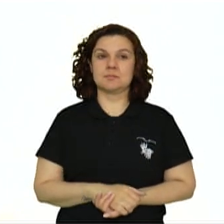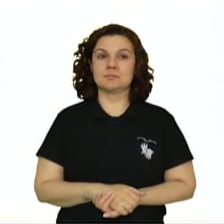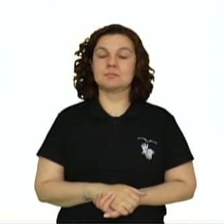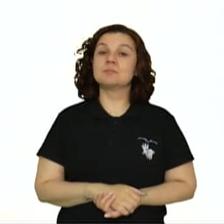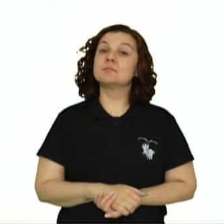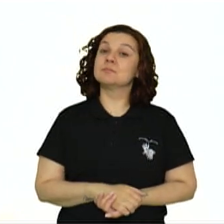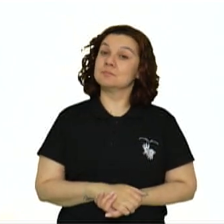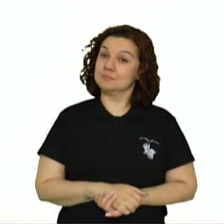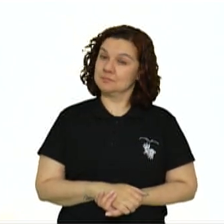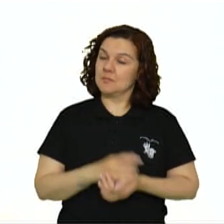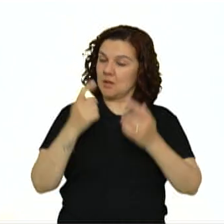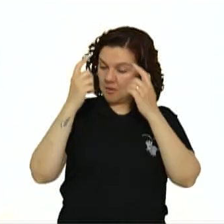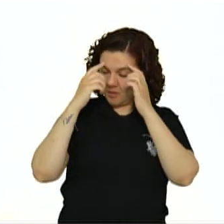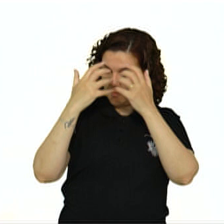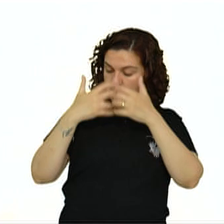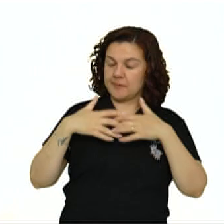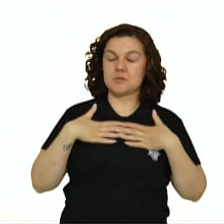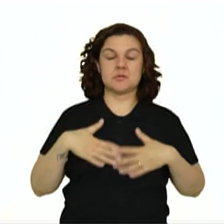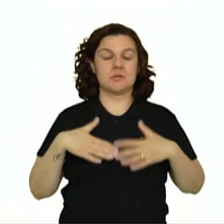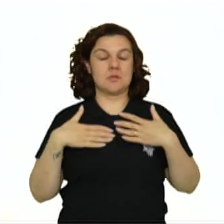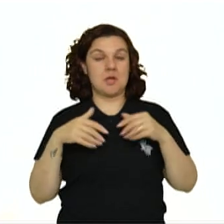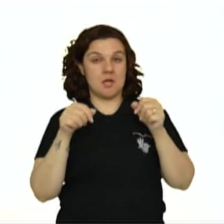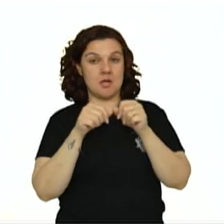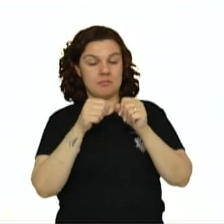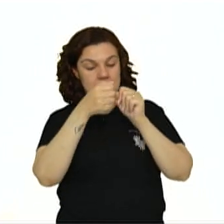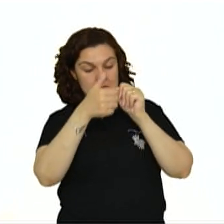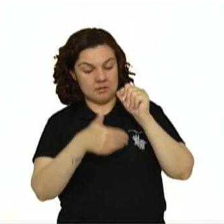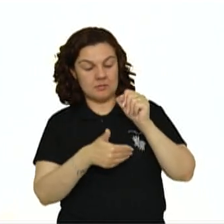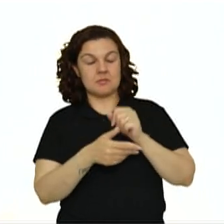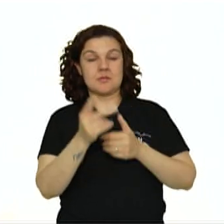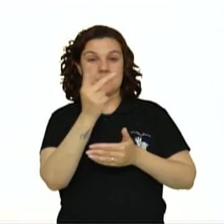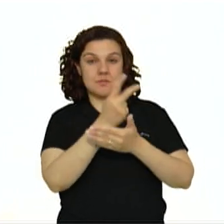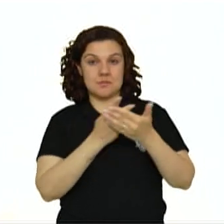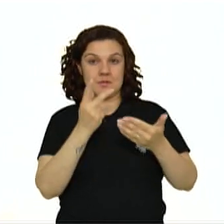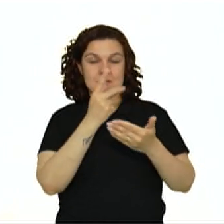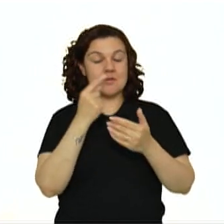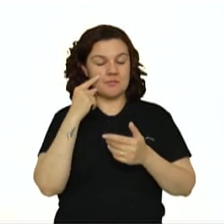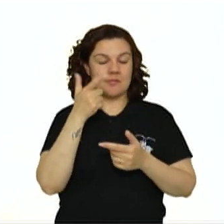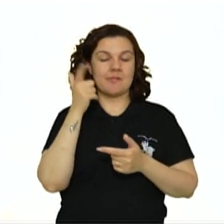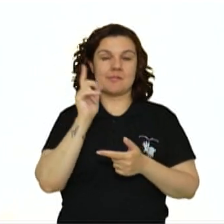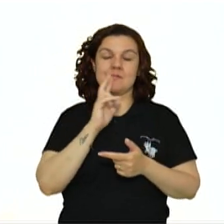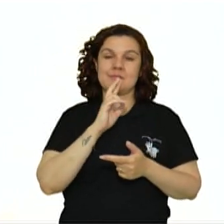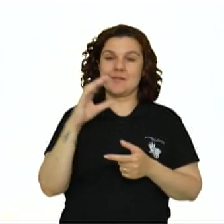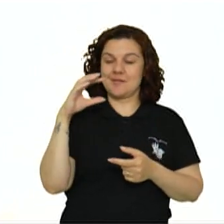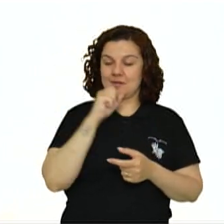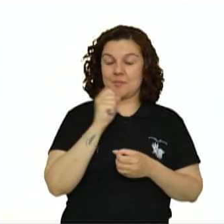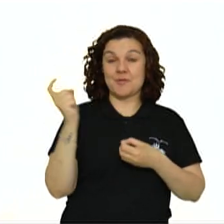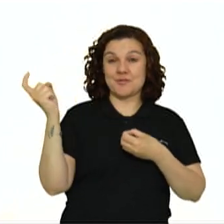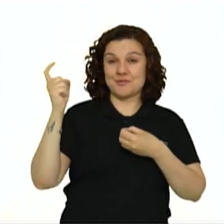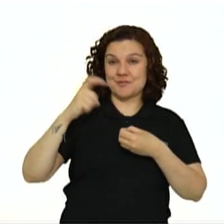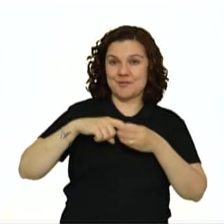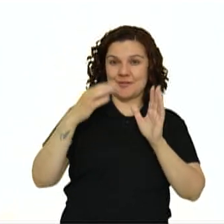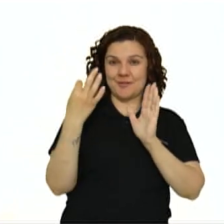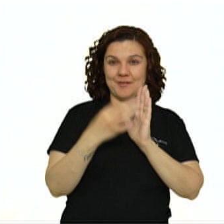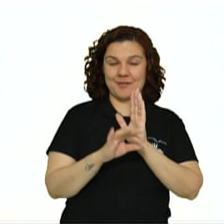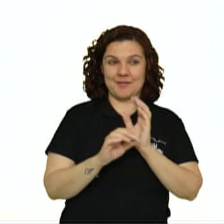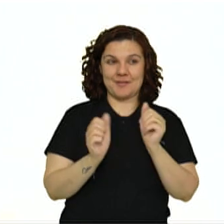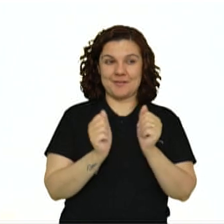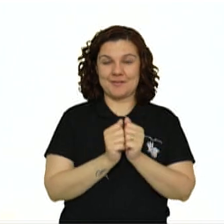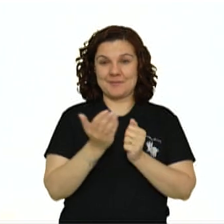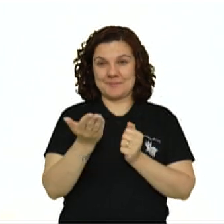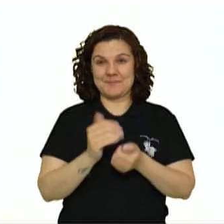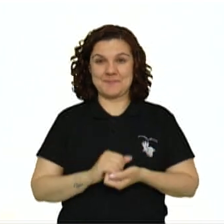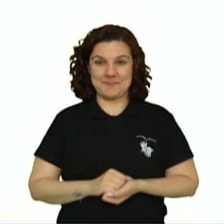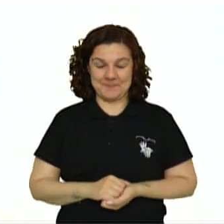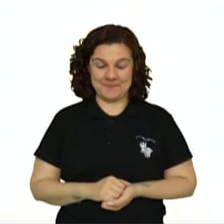28/5. Pense com tranquilidade, faça o esqueminha do desenho que você vai conseguir chegar na resposta e já corrige daqui a pouquinho.